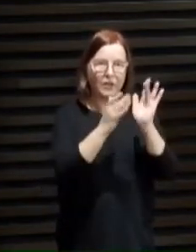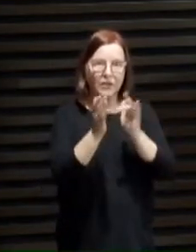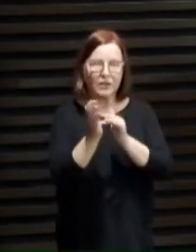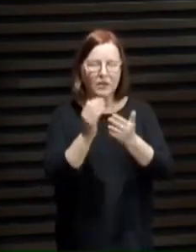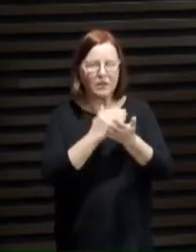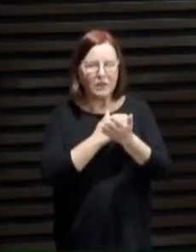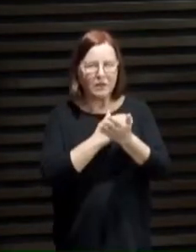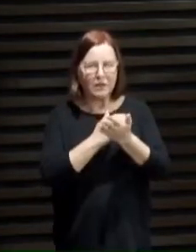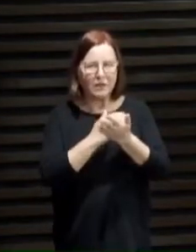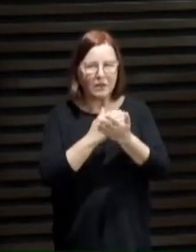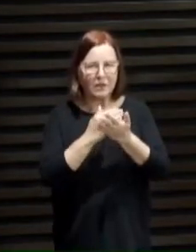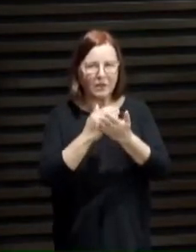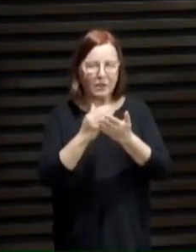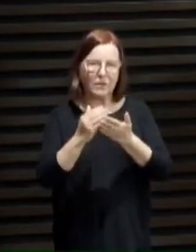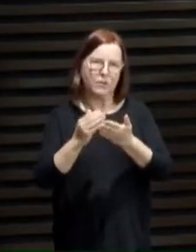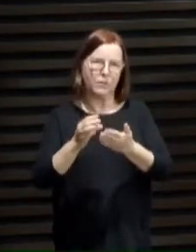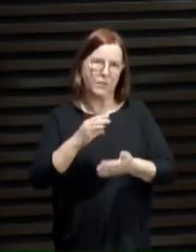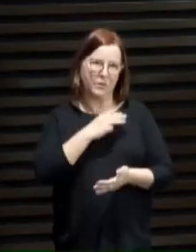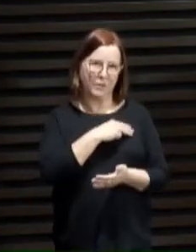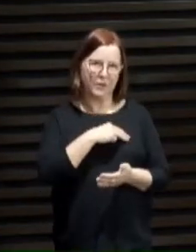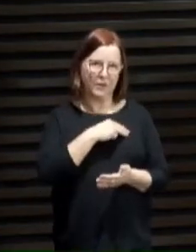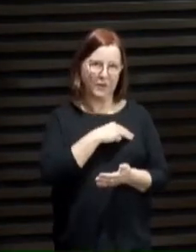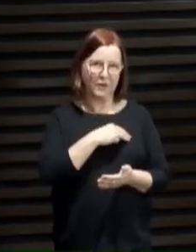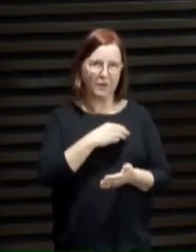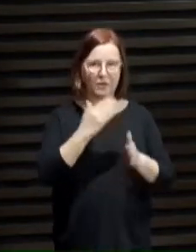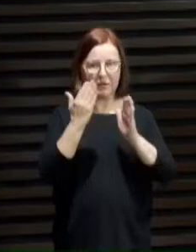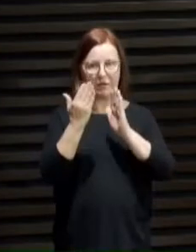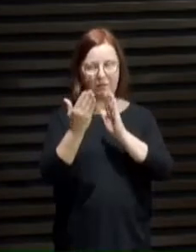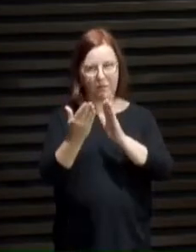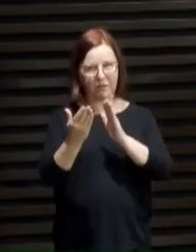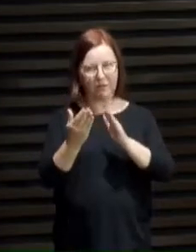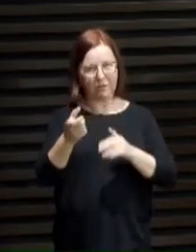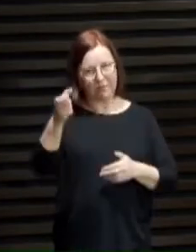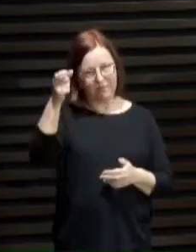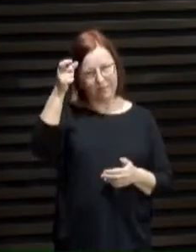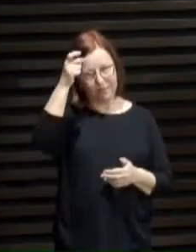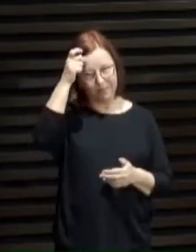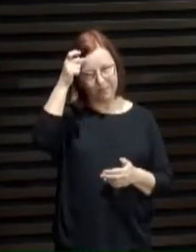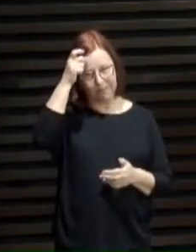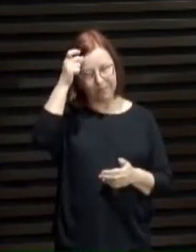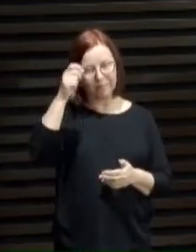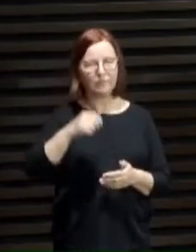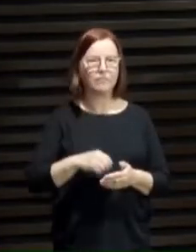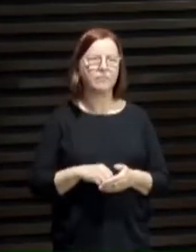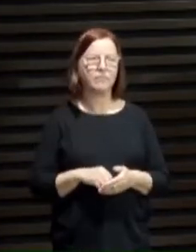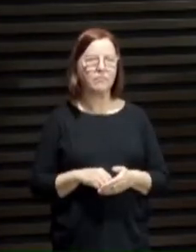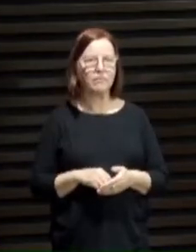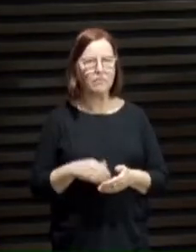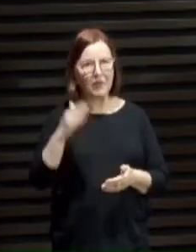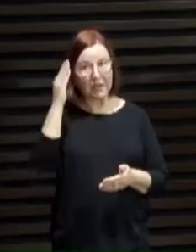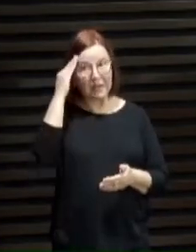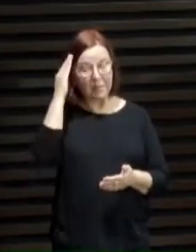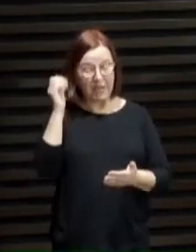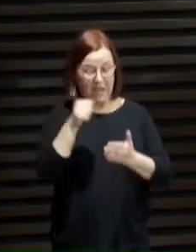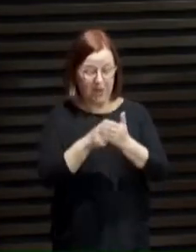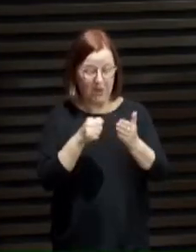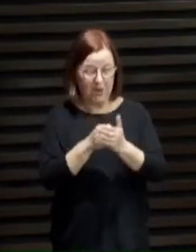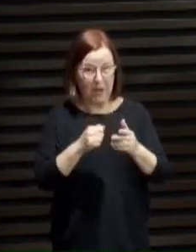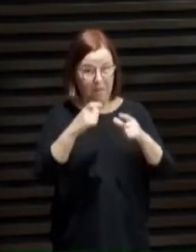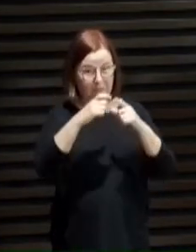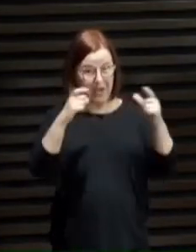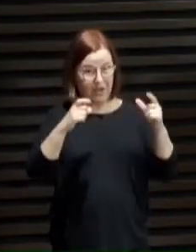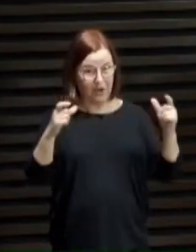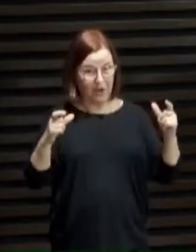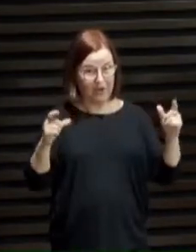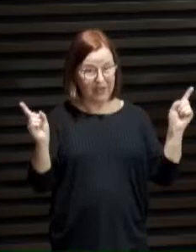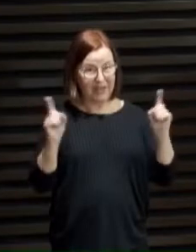do ministério, enfrentou Satanás, e sabe que a luta maior com Satanás não é com